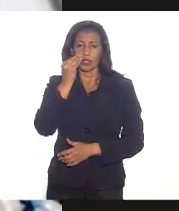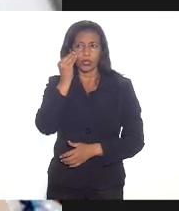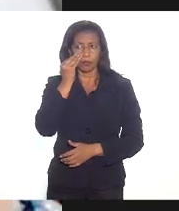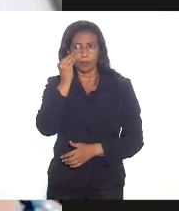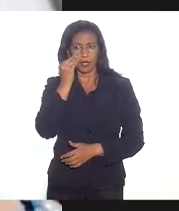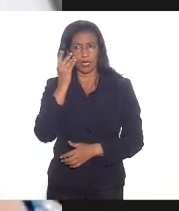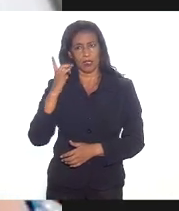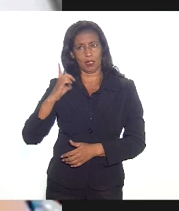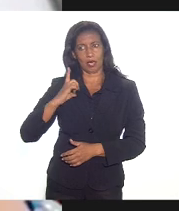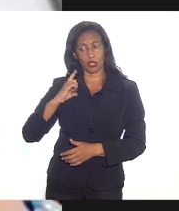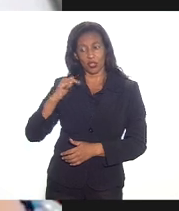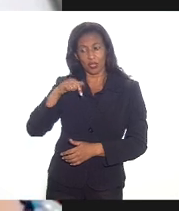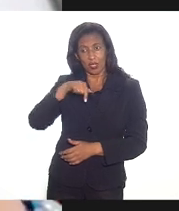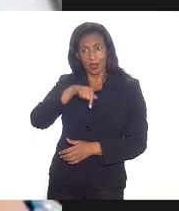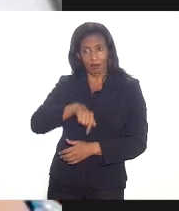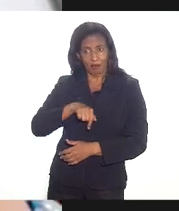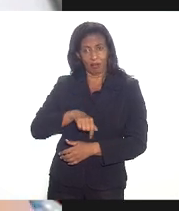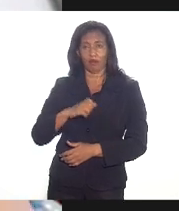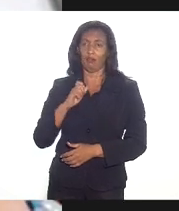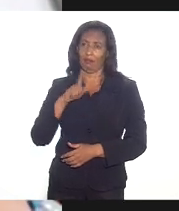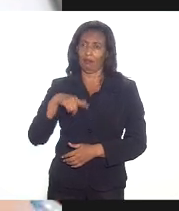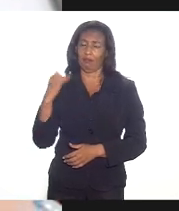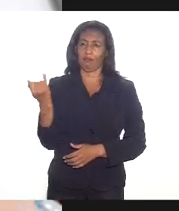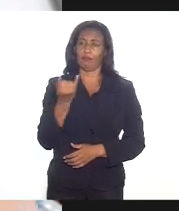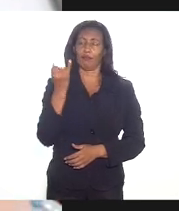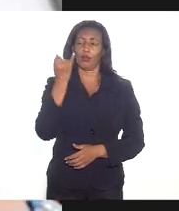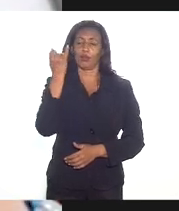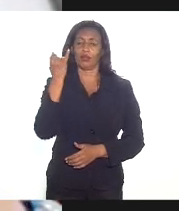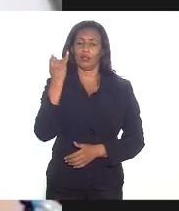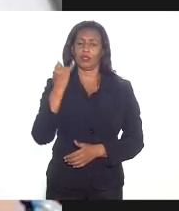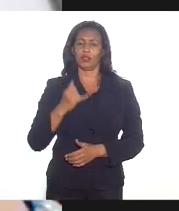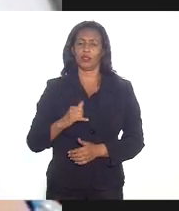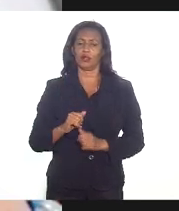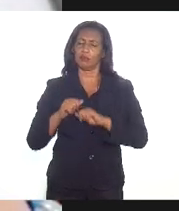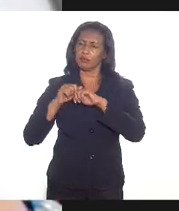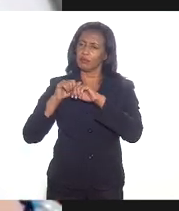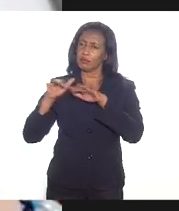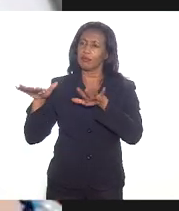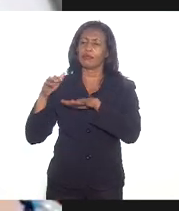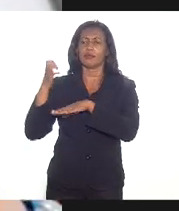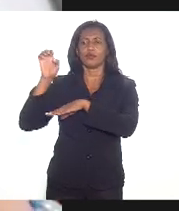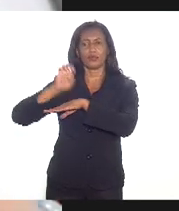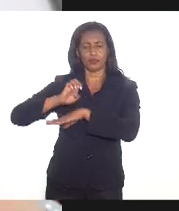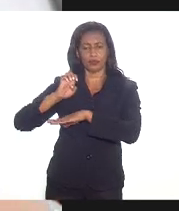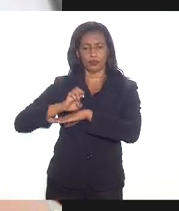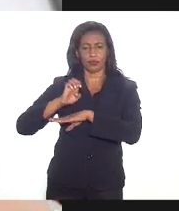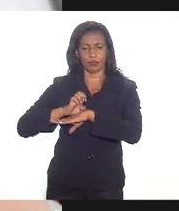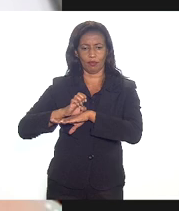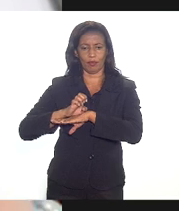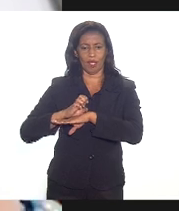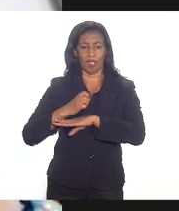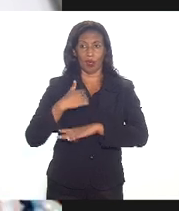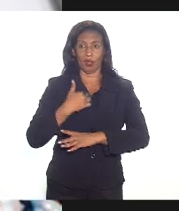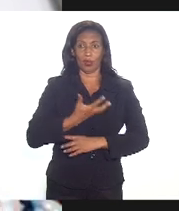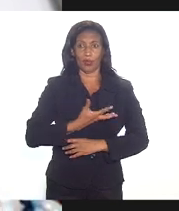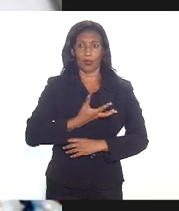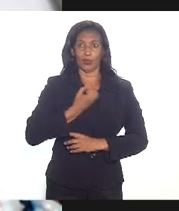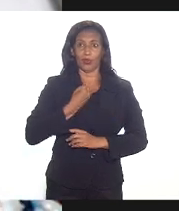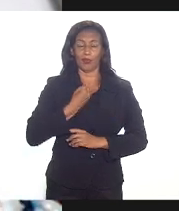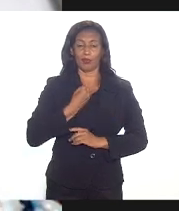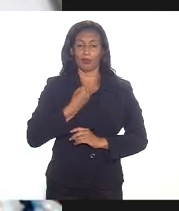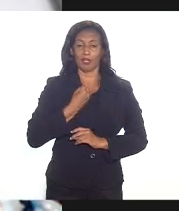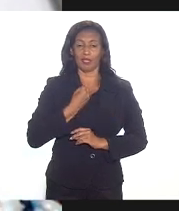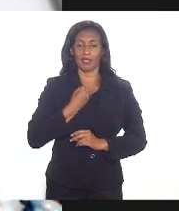gente adquire aqui é uma experiência importante para a gente levar para o restante do Estado. Agora, eu fiquei muito surpresa com essa questão